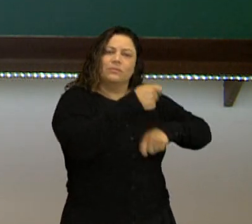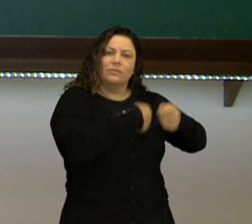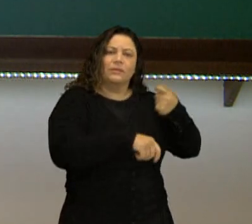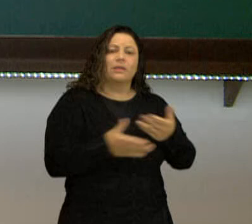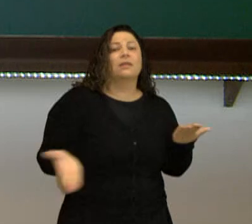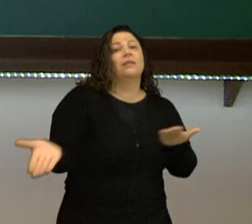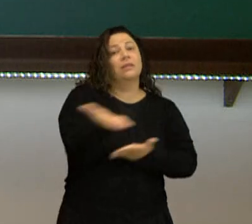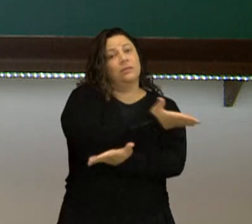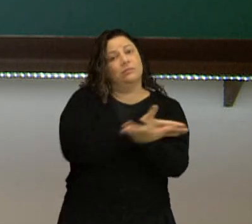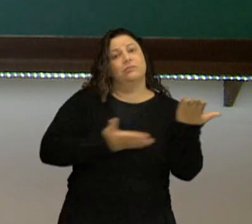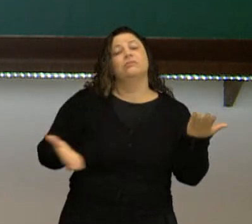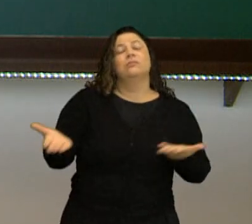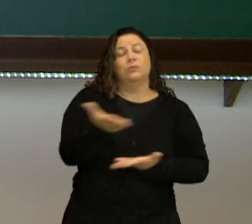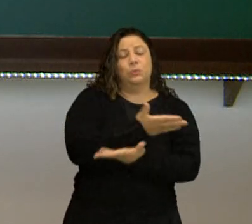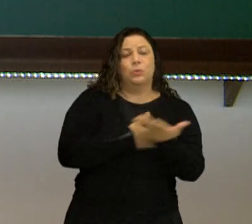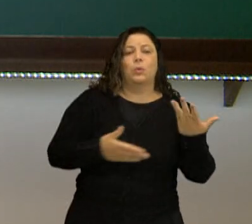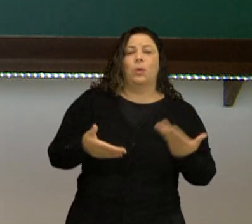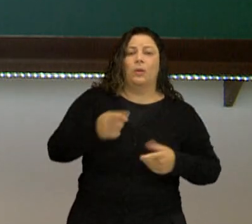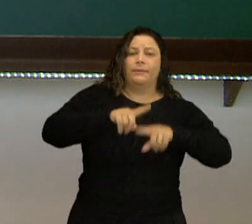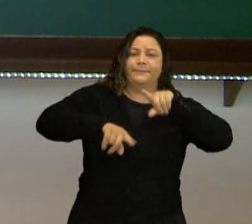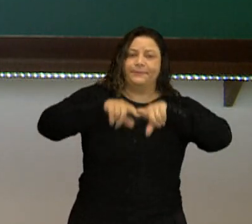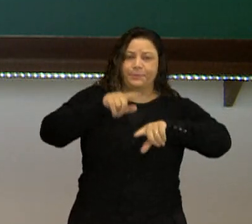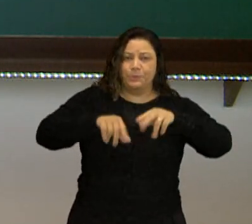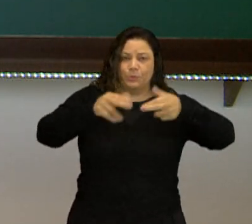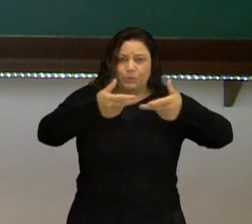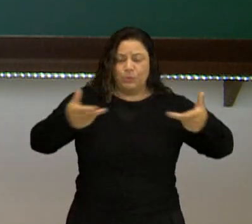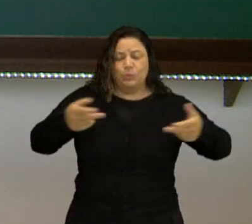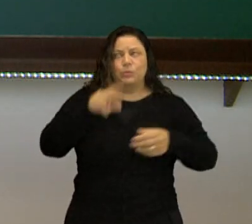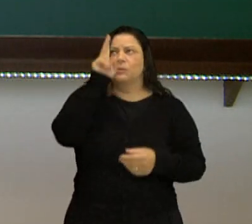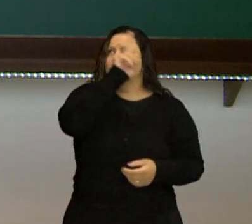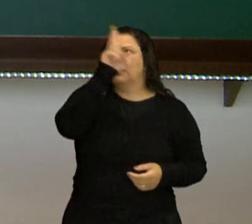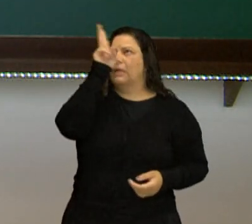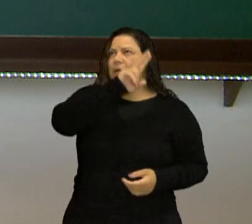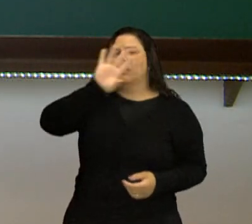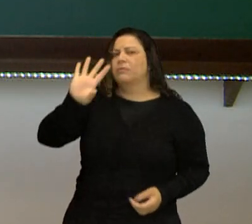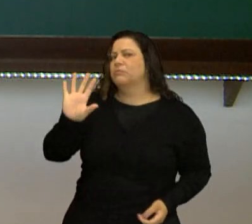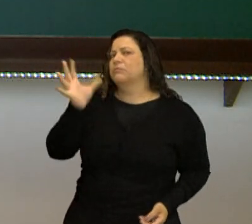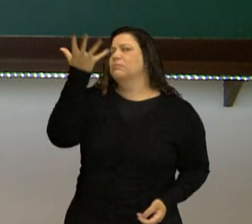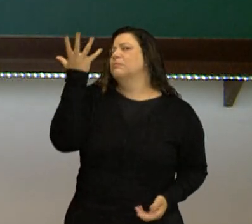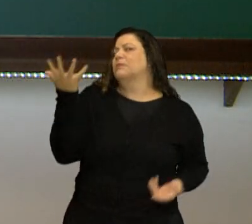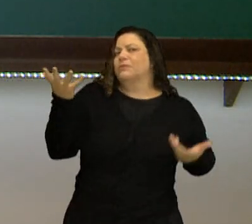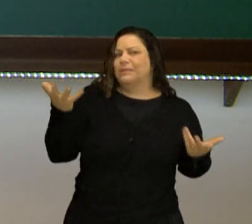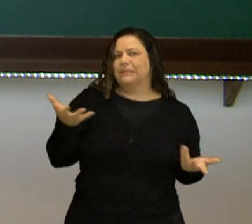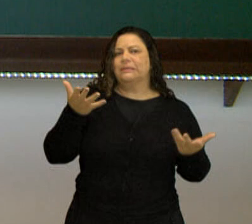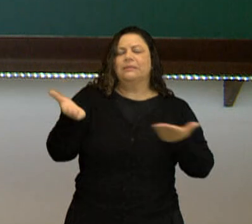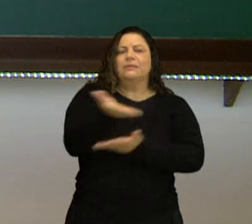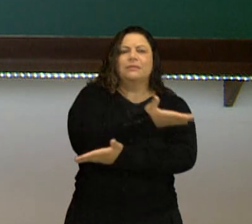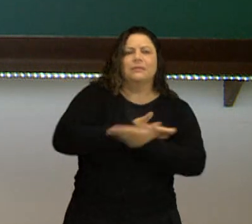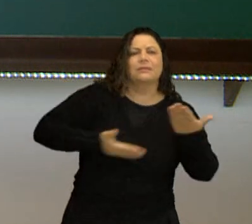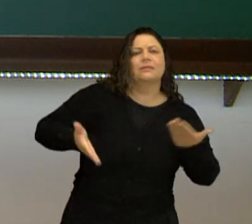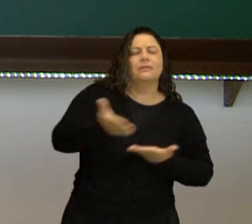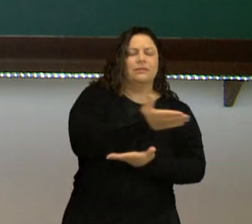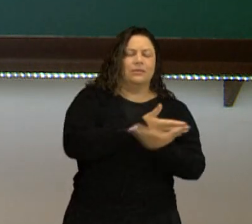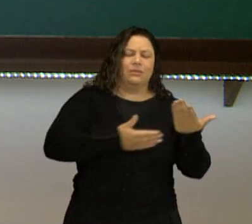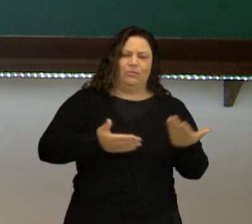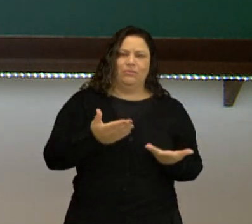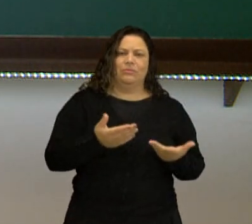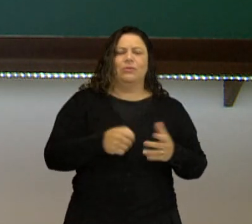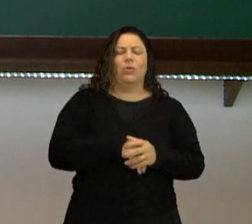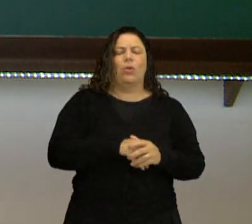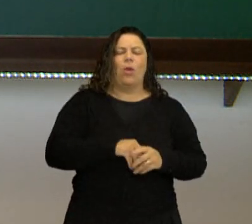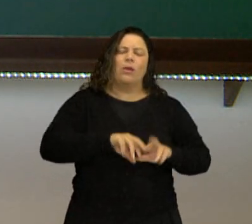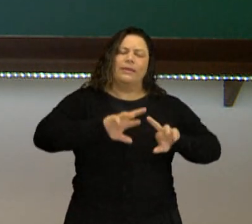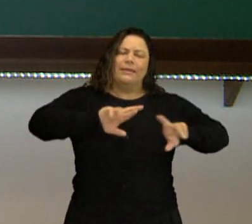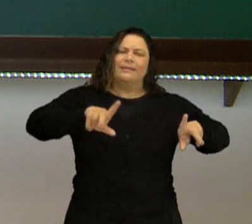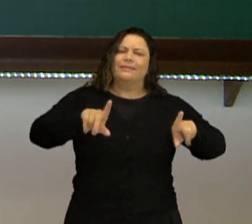trocas comerciais. E a gente precisa lembrar que, quando ocorriam essas trocas comerciais, ocorriam também a troca de